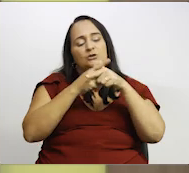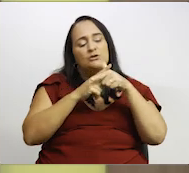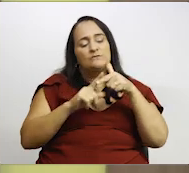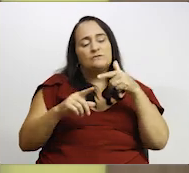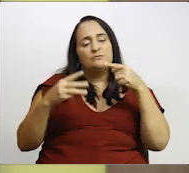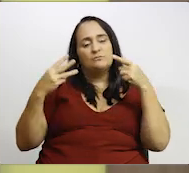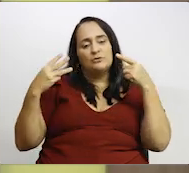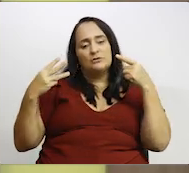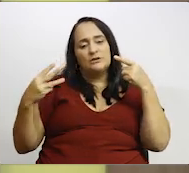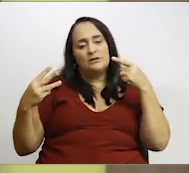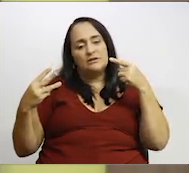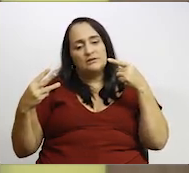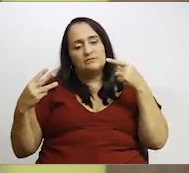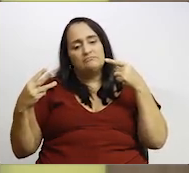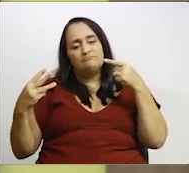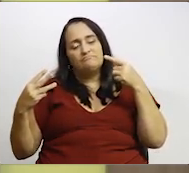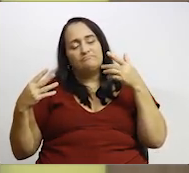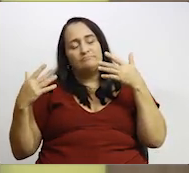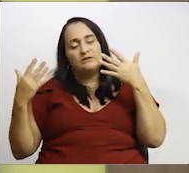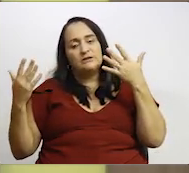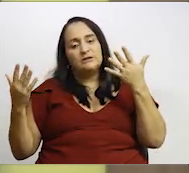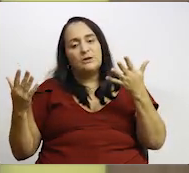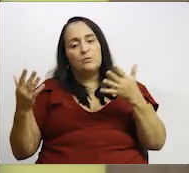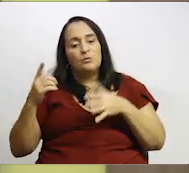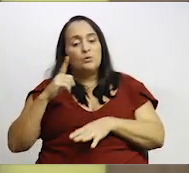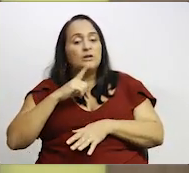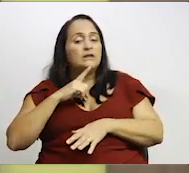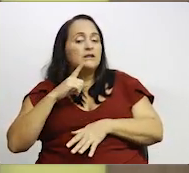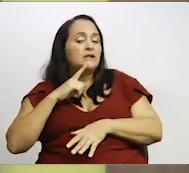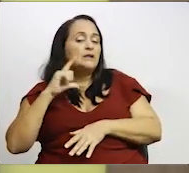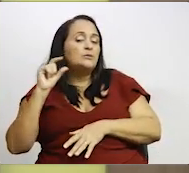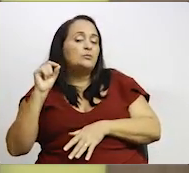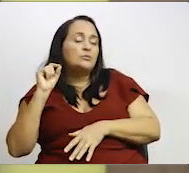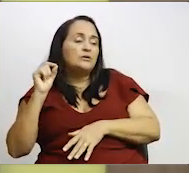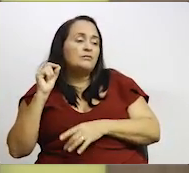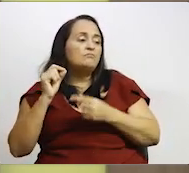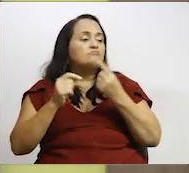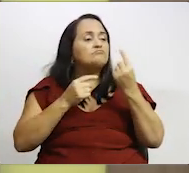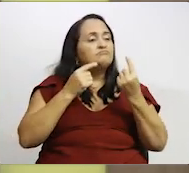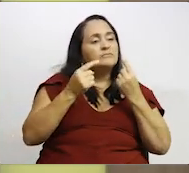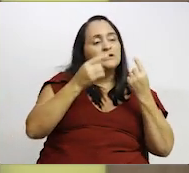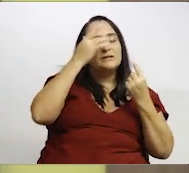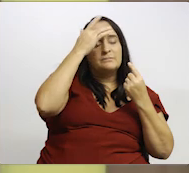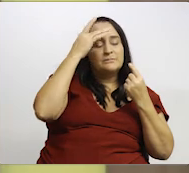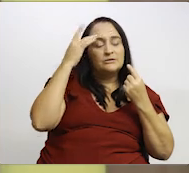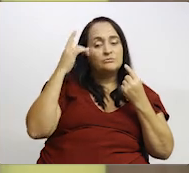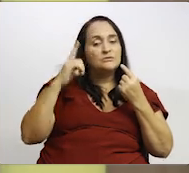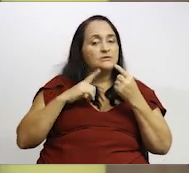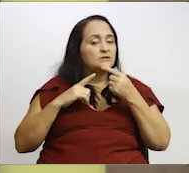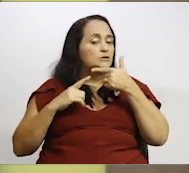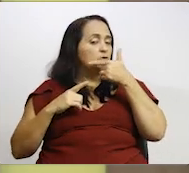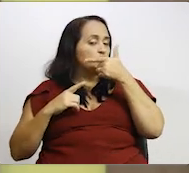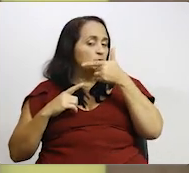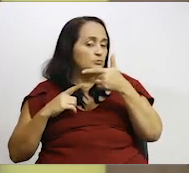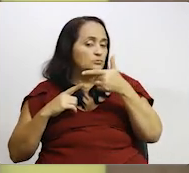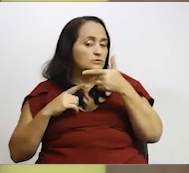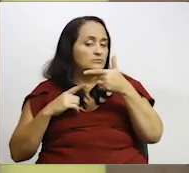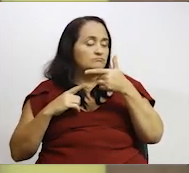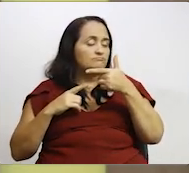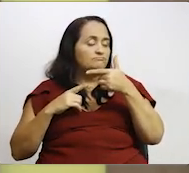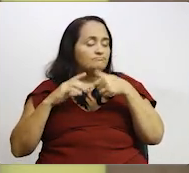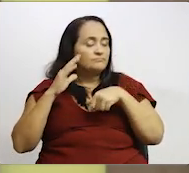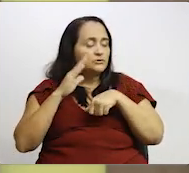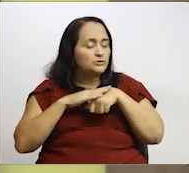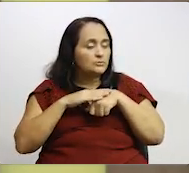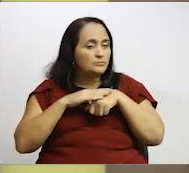3. Cada pessoa vai receber 2 e vai sobrar mais um pouquinho para dividir. Então, o resultado seria um pouco maior